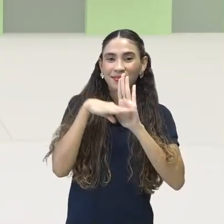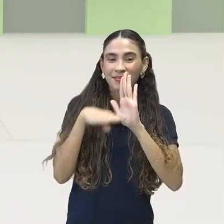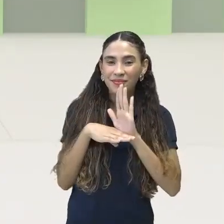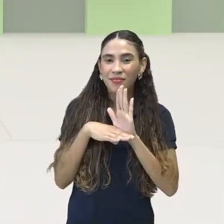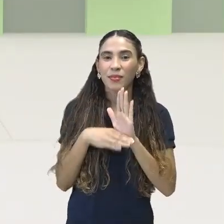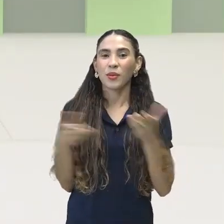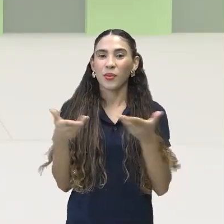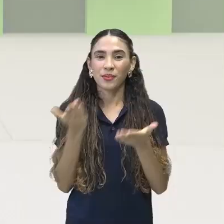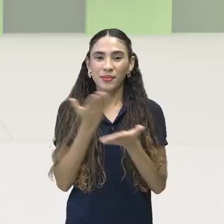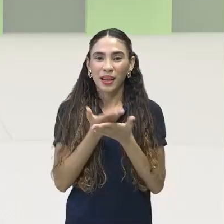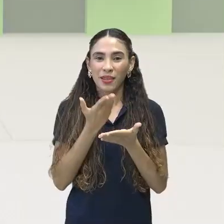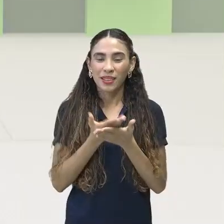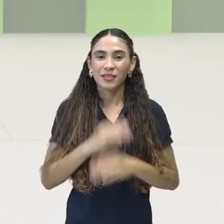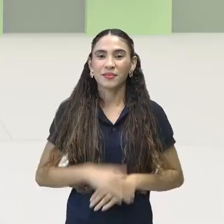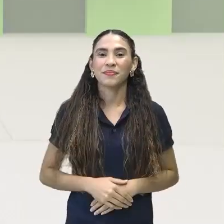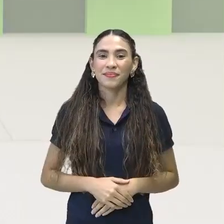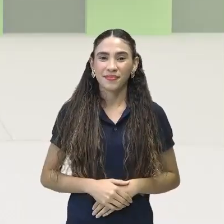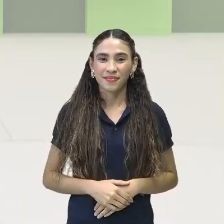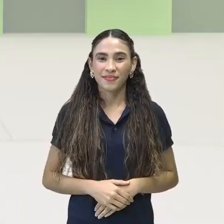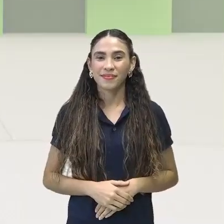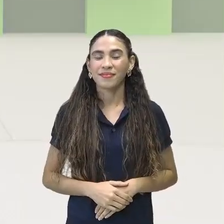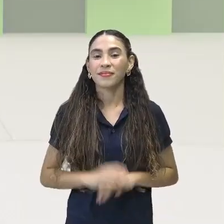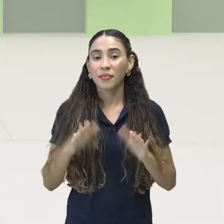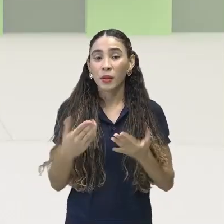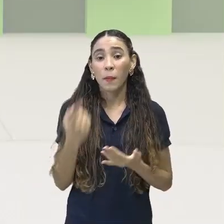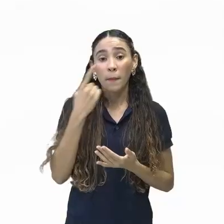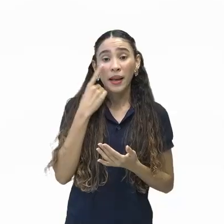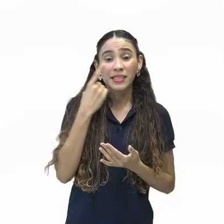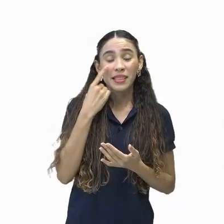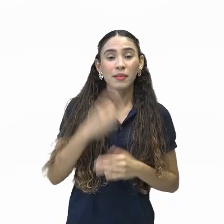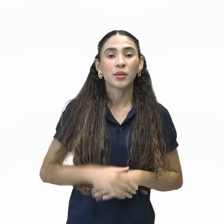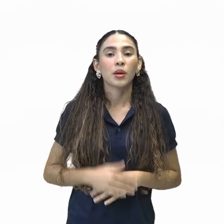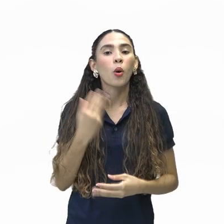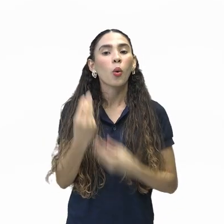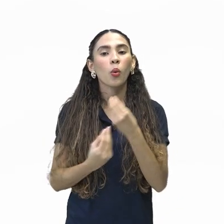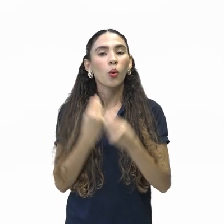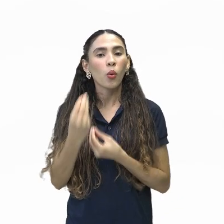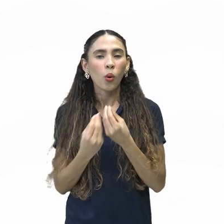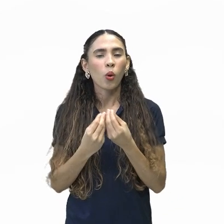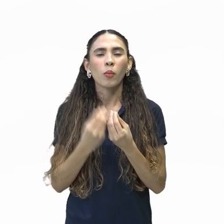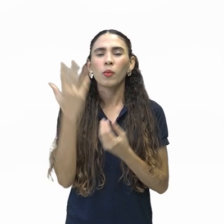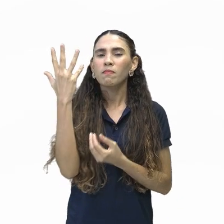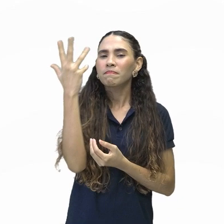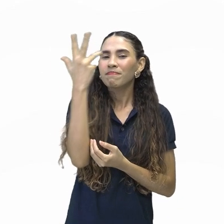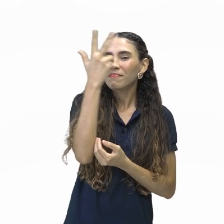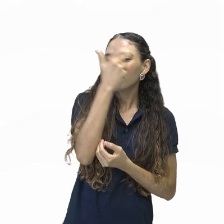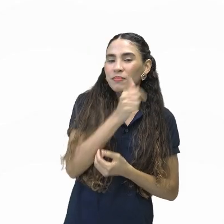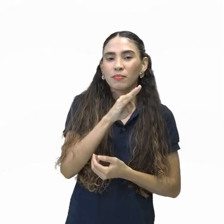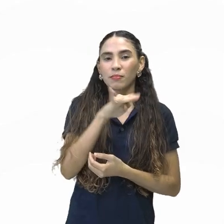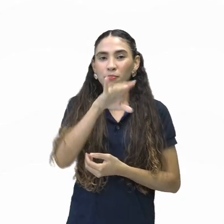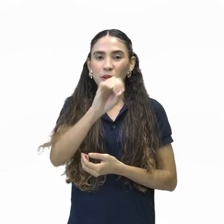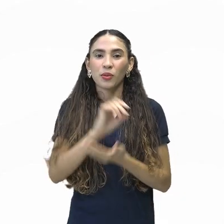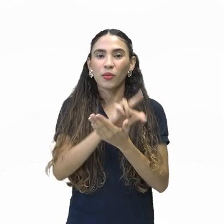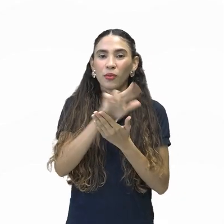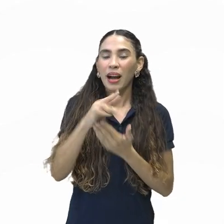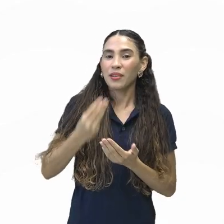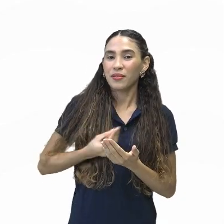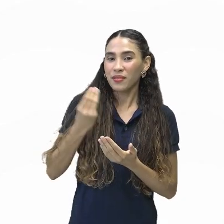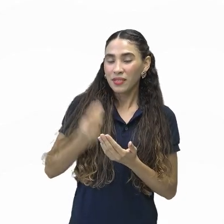na nossa aula de hoje. Observem aí como é exuberante, né, a nossa